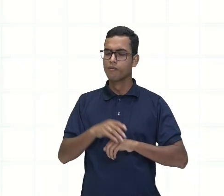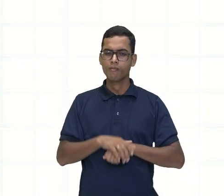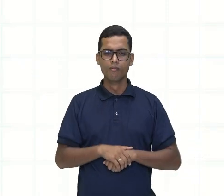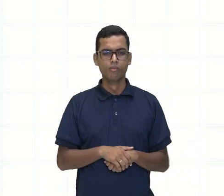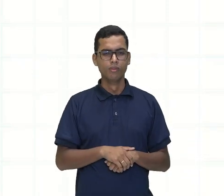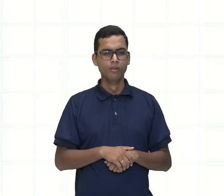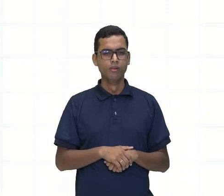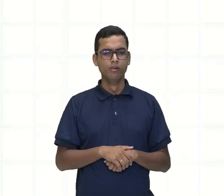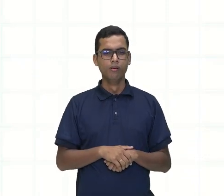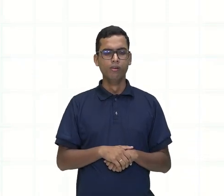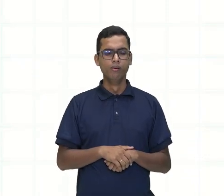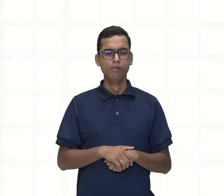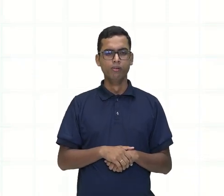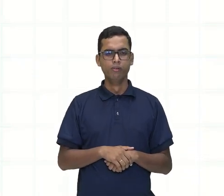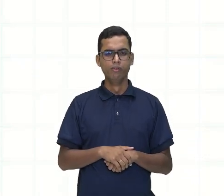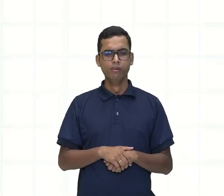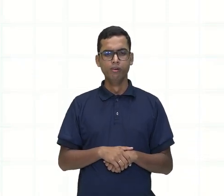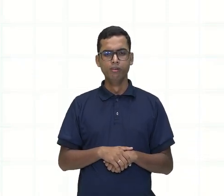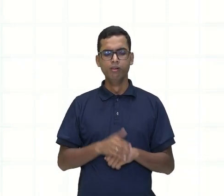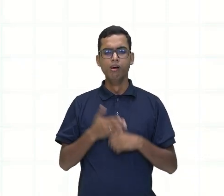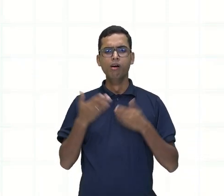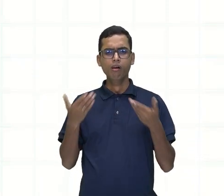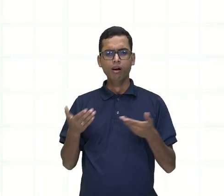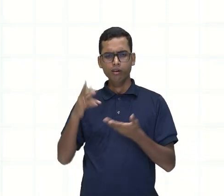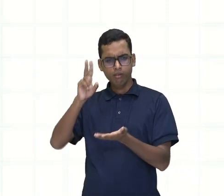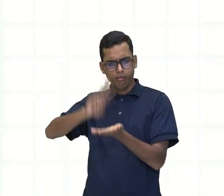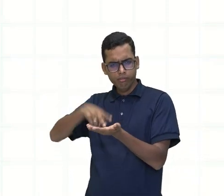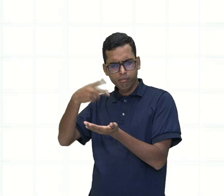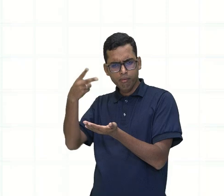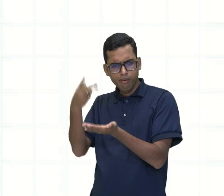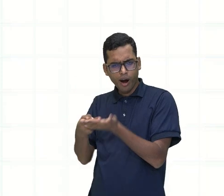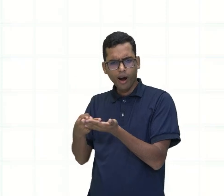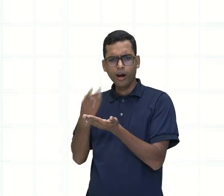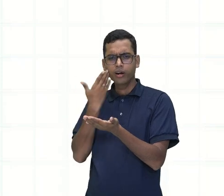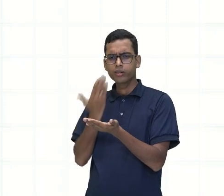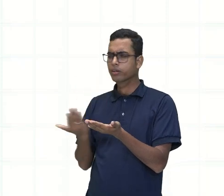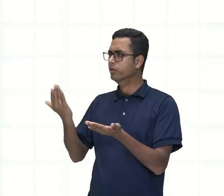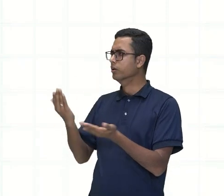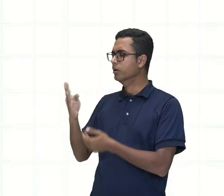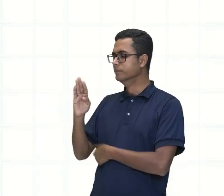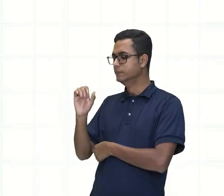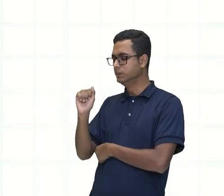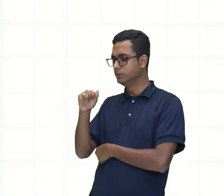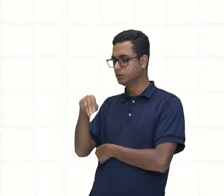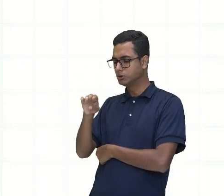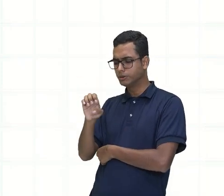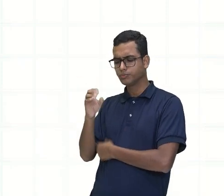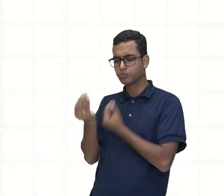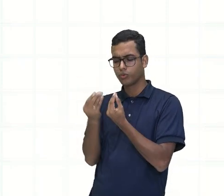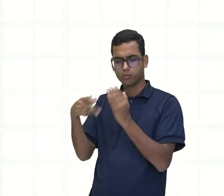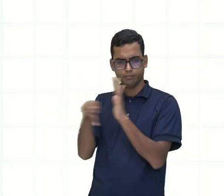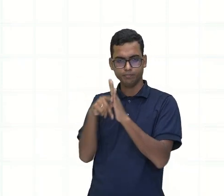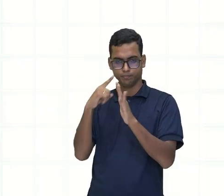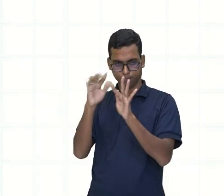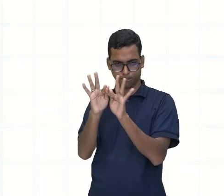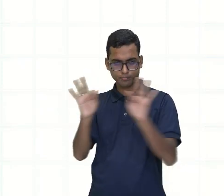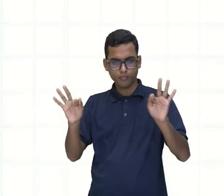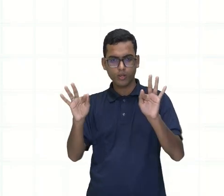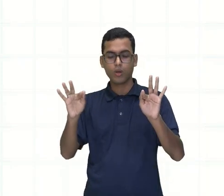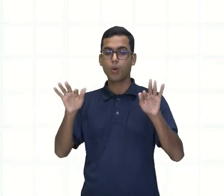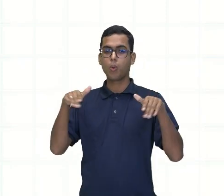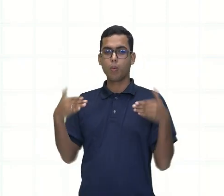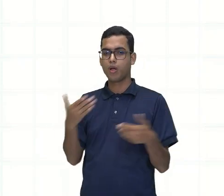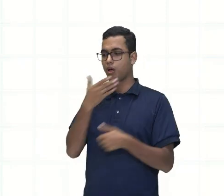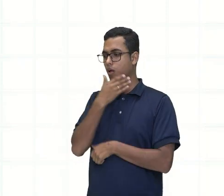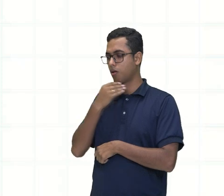coisa to a girl, para uma garota, ela tornou-se, became invisible. Então,